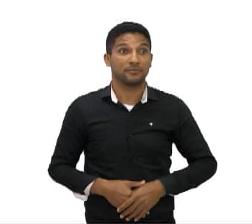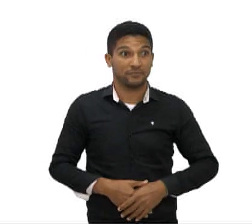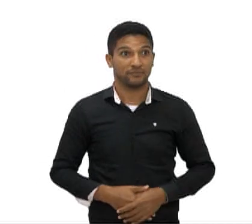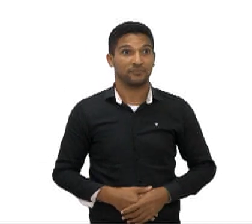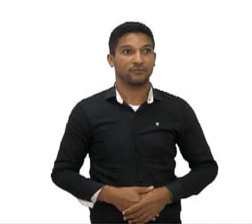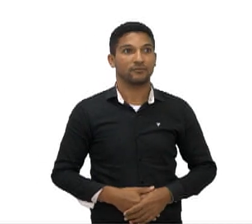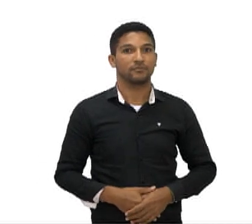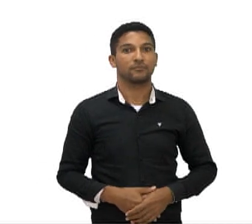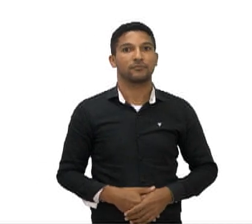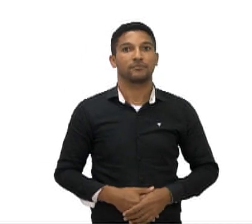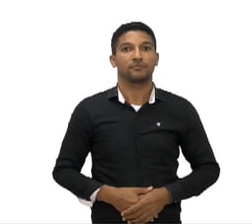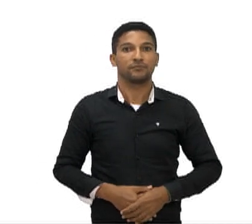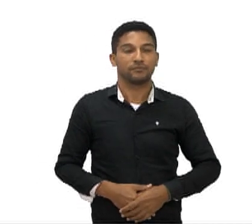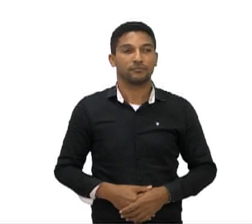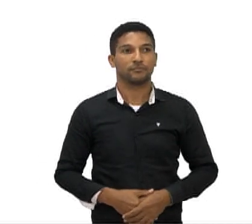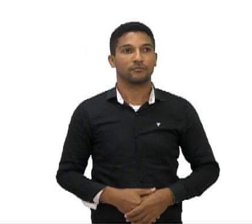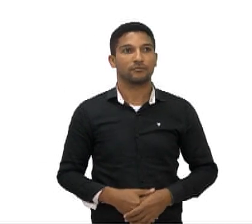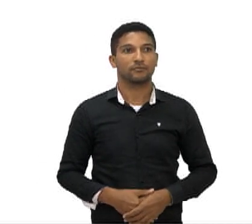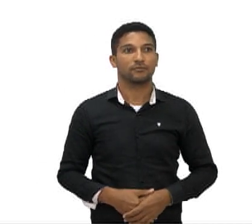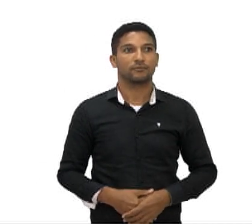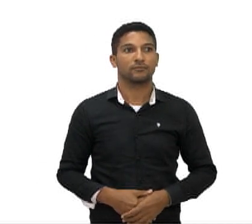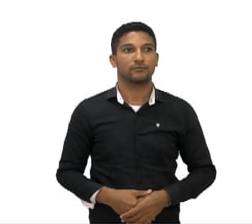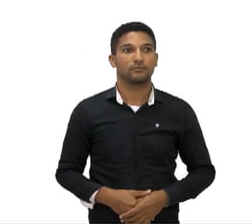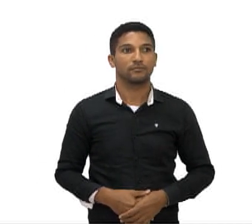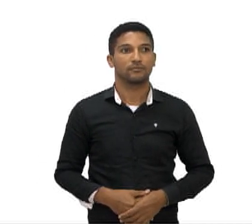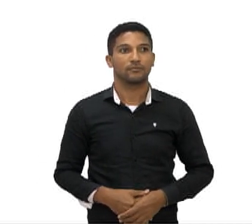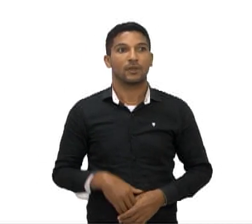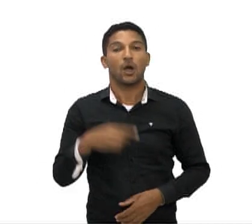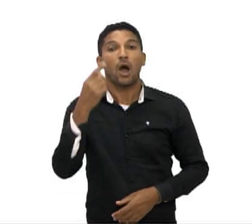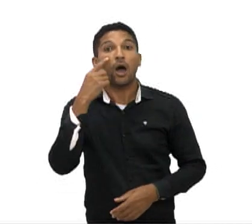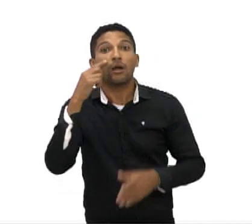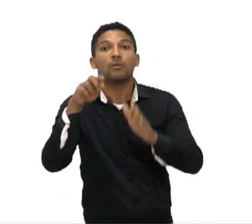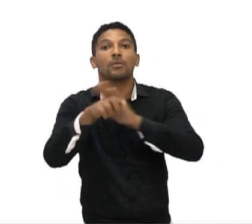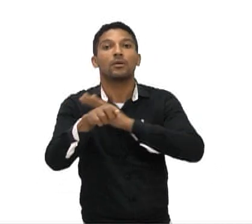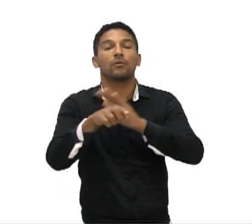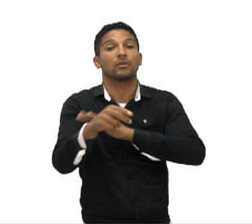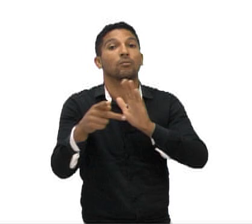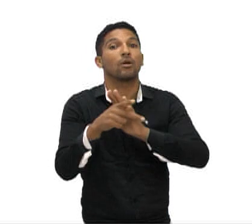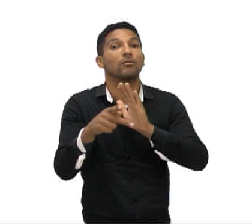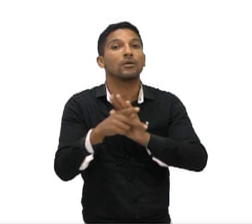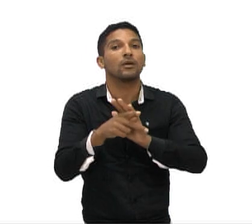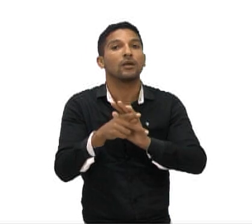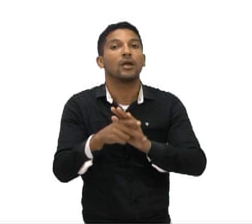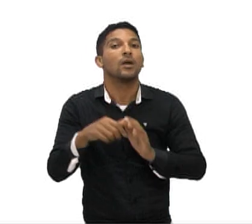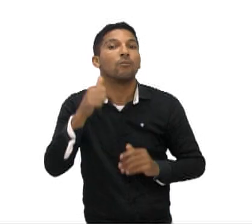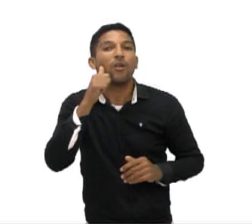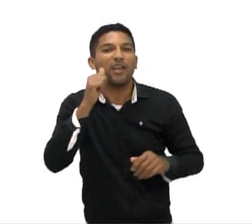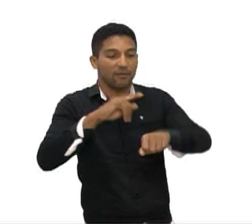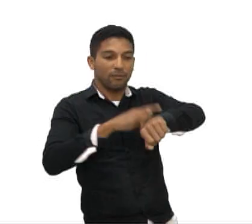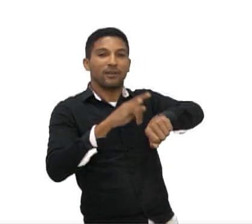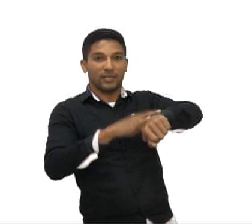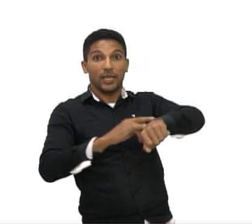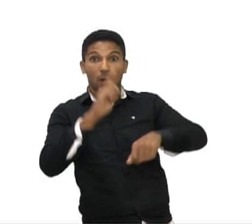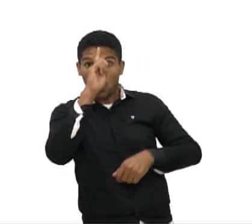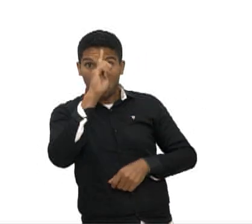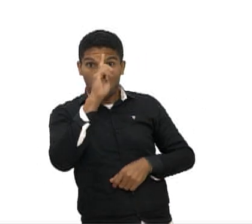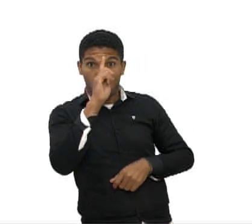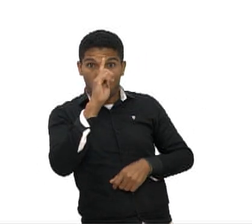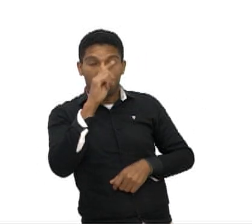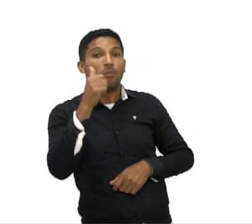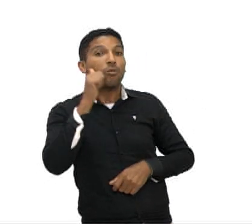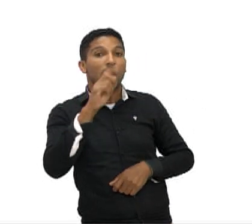palavra subrayada em el fragmento abaixo. La rubia del baño é uma das